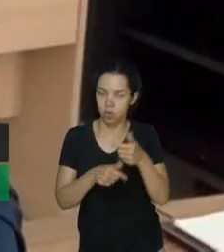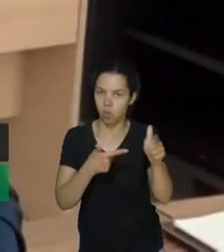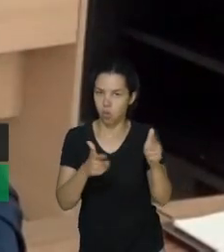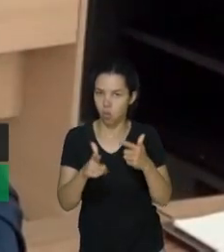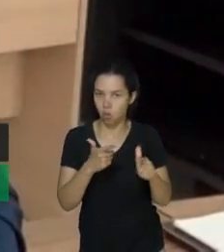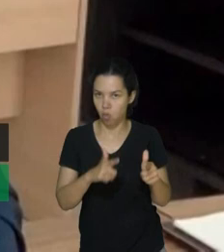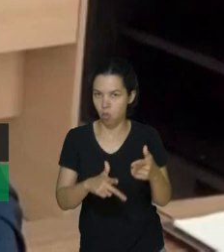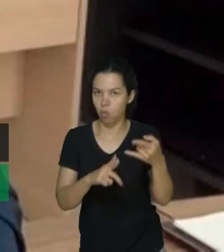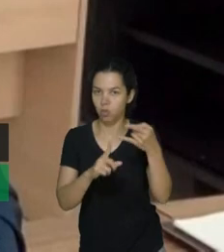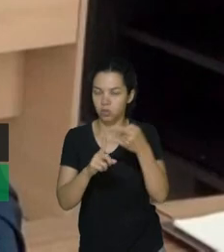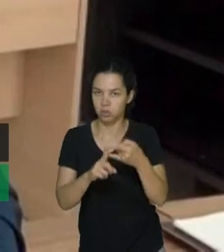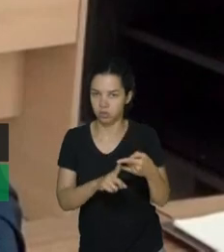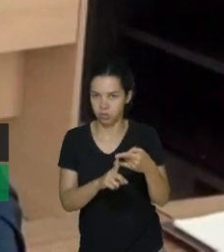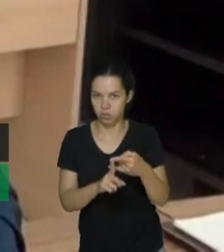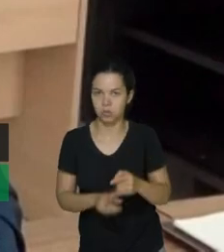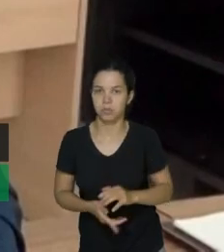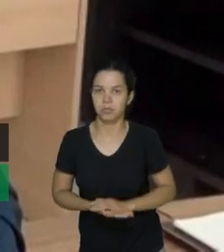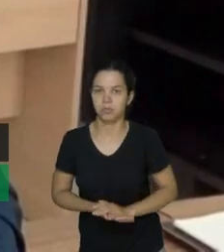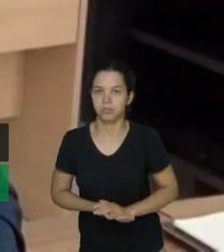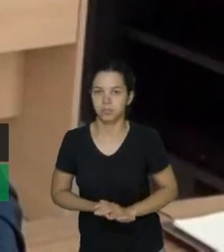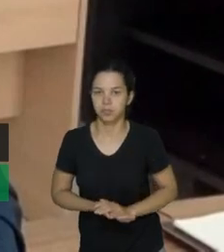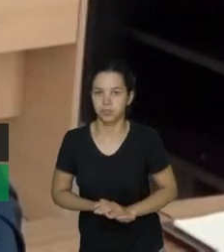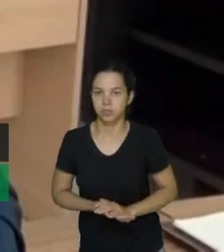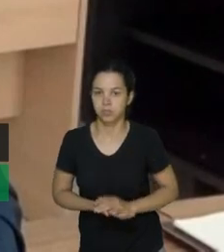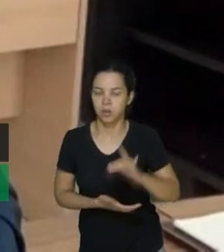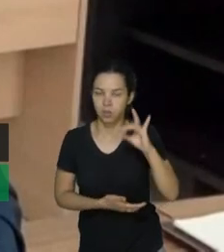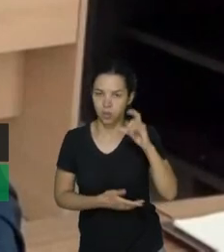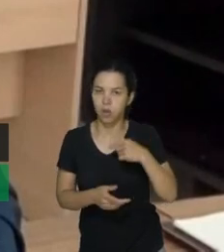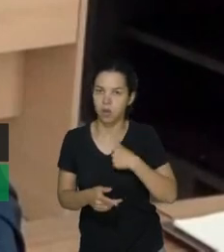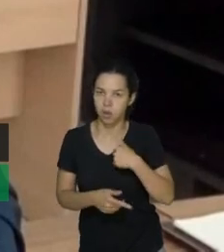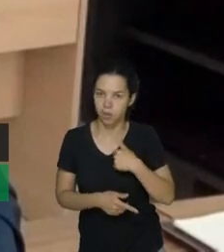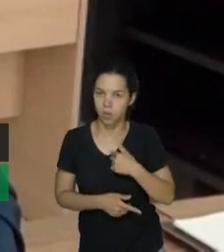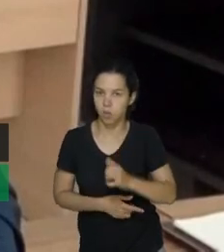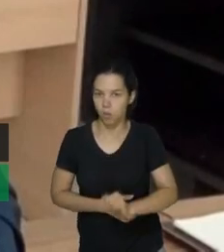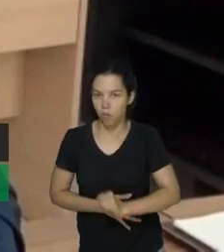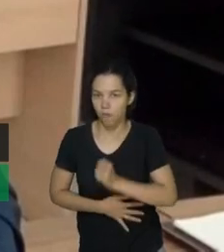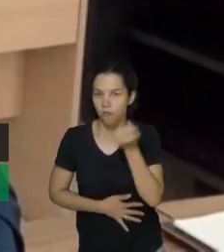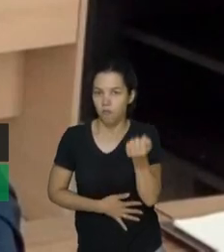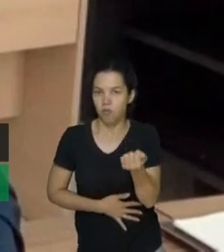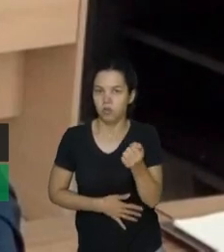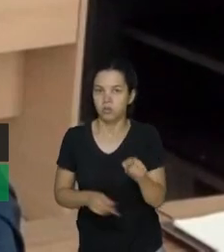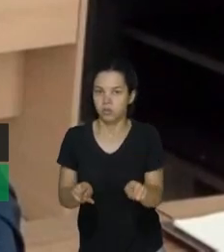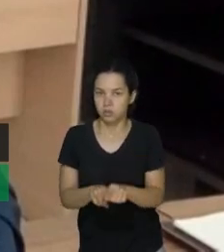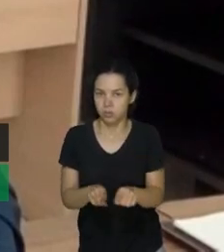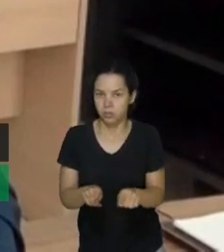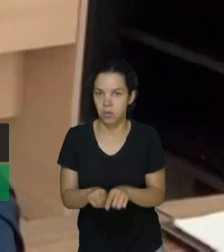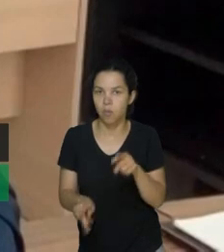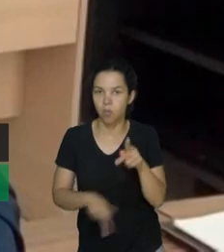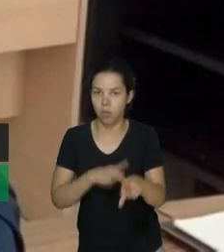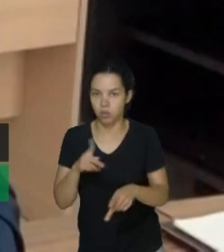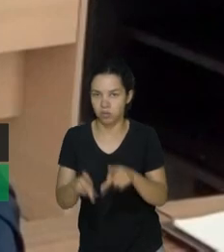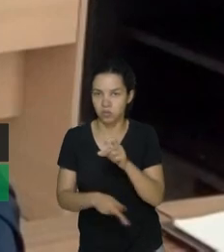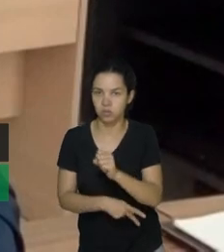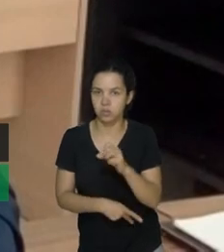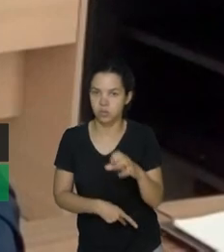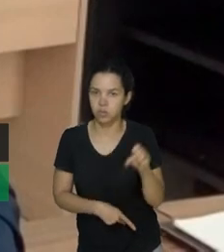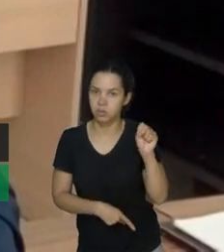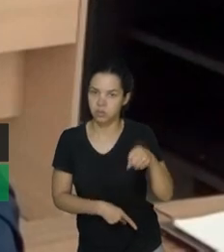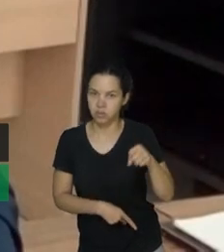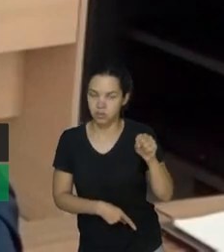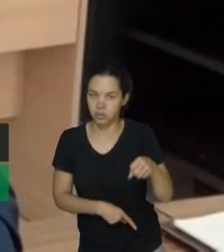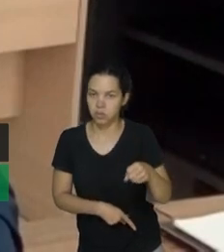contas. A minha revolta e aos catarinenses, sim, a